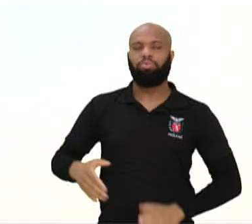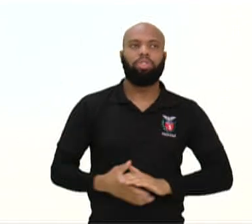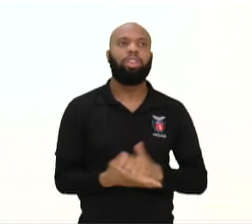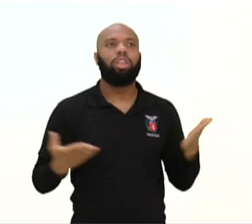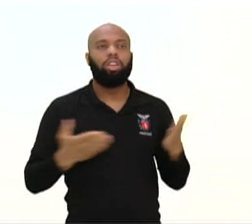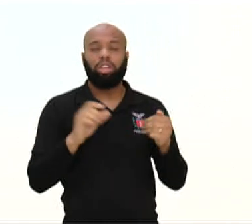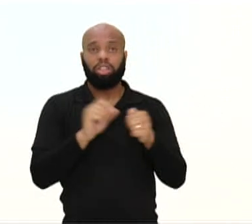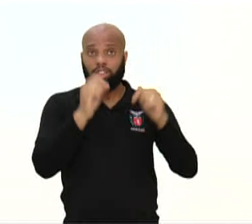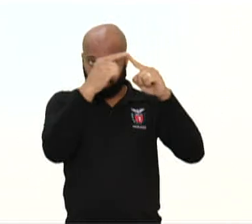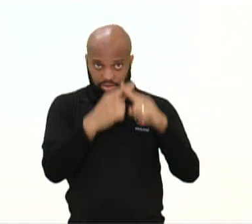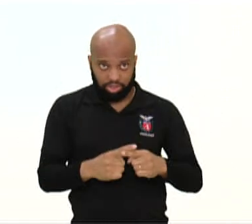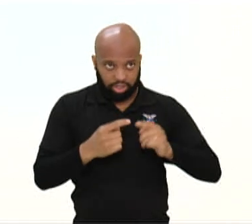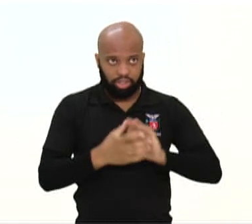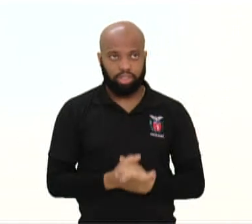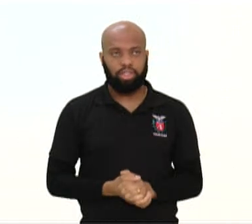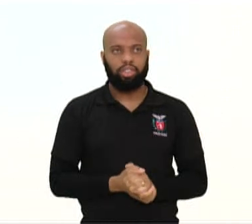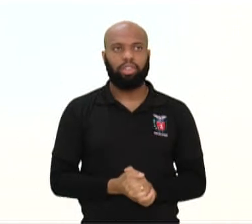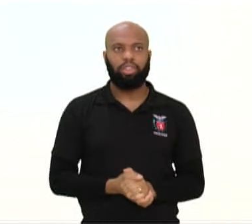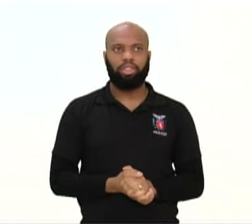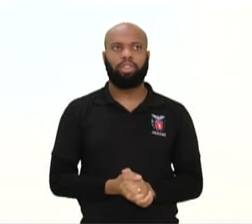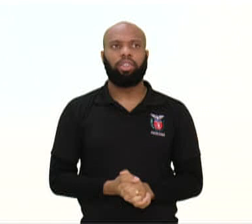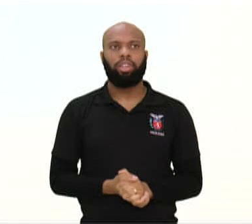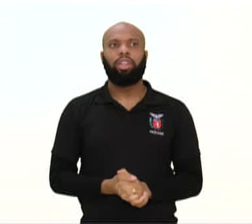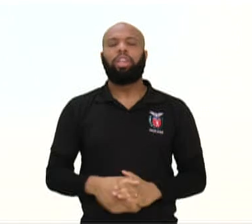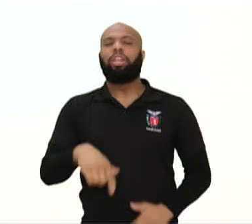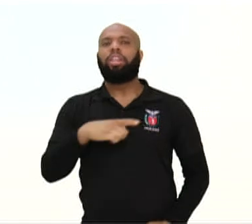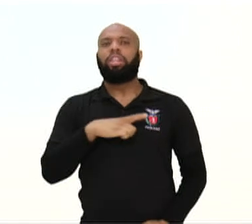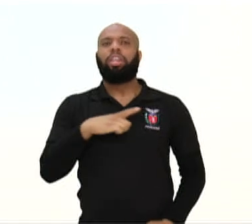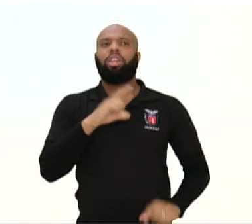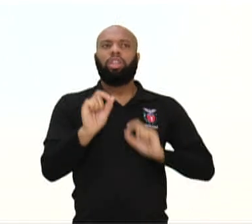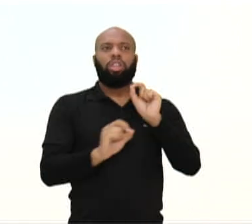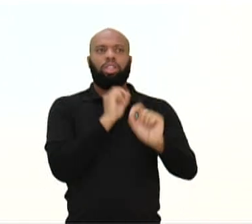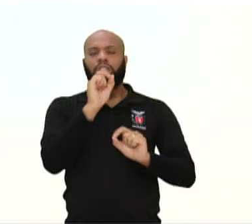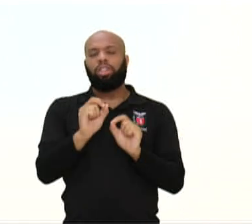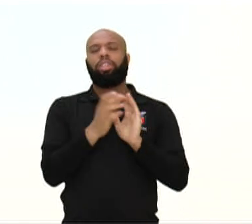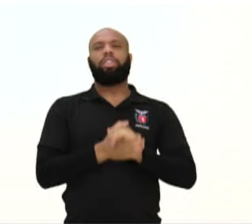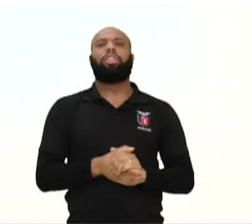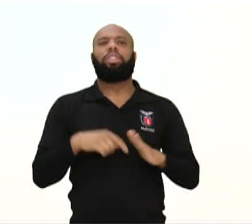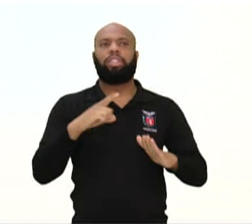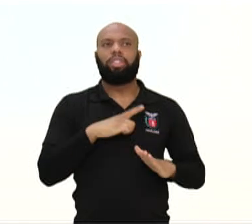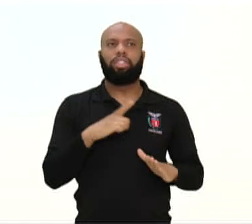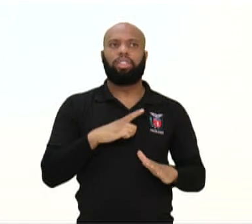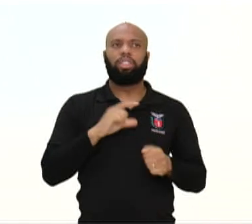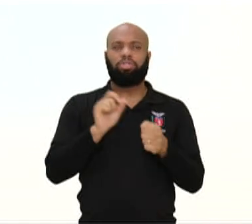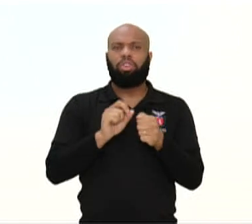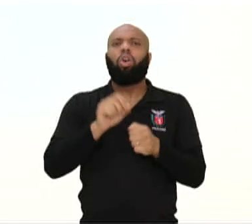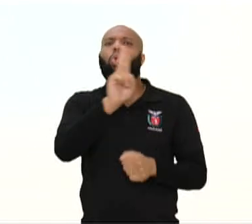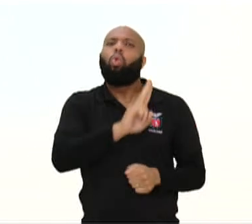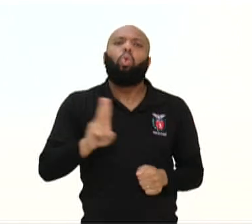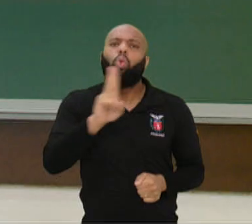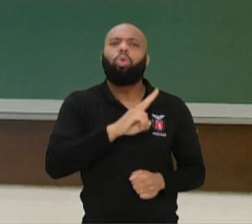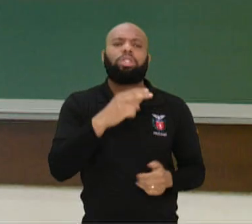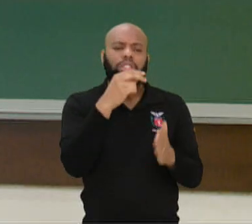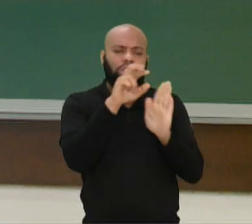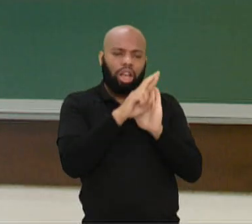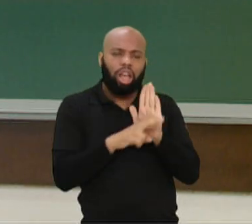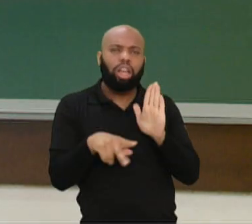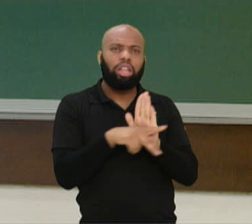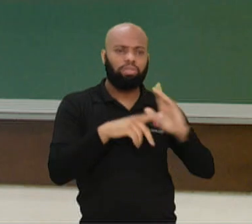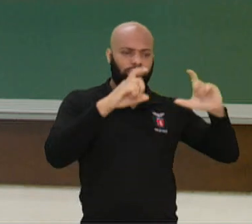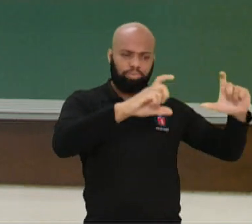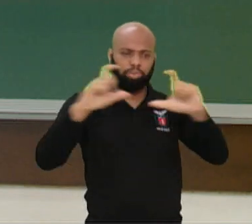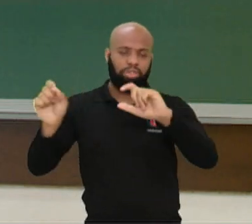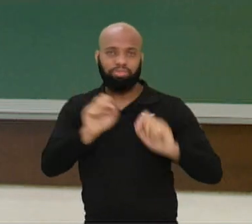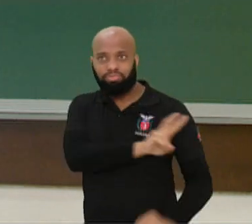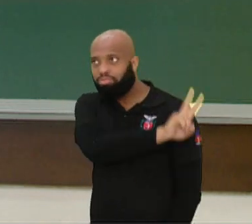multiplicação, no numerador, eu vou usar a propriedade distributiva que eu já tinha comentado com vocês na última aula. Então, a gente multiplica